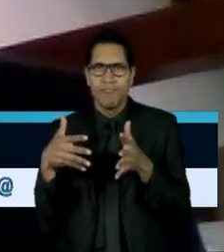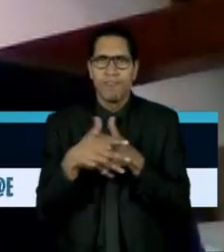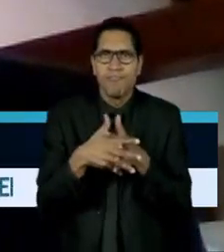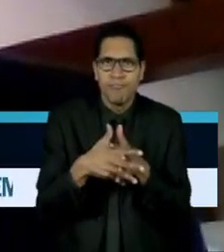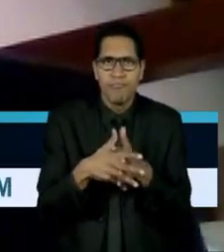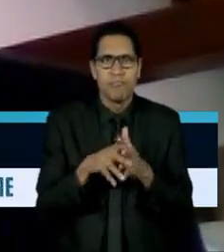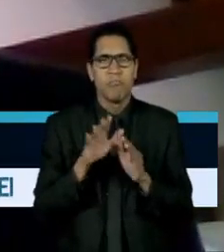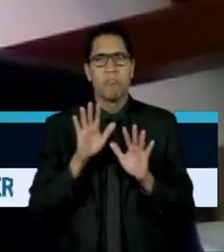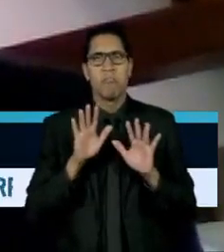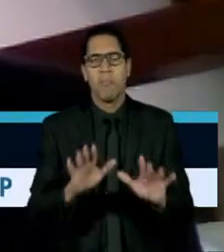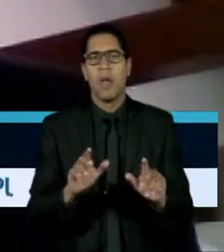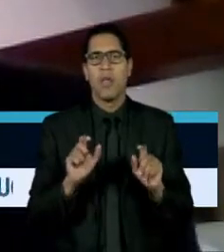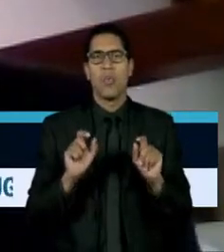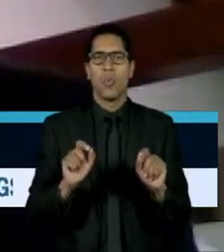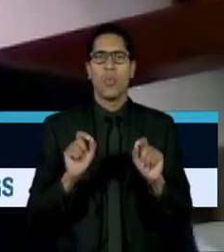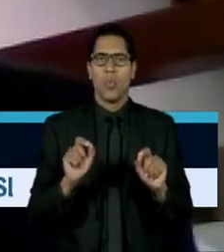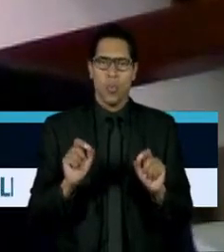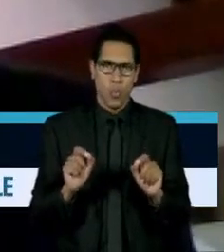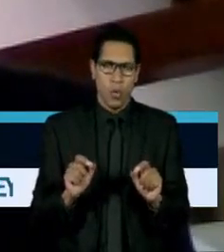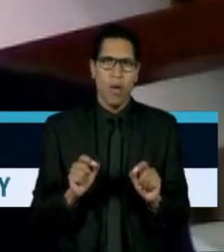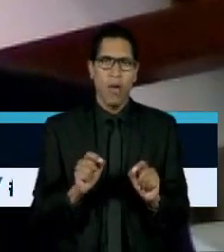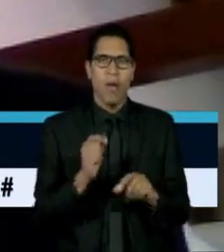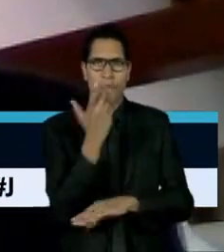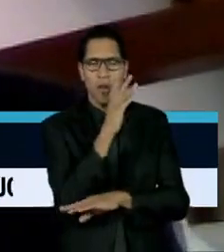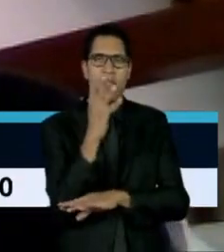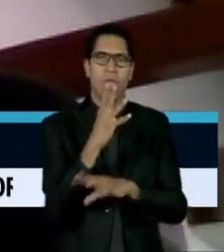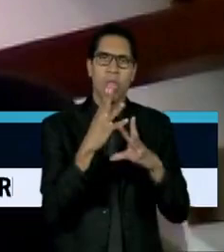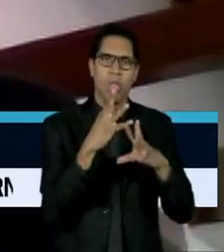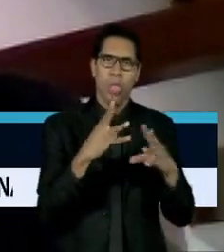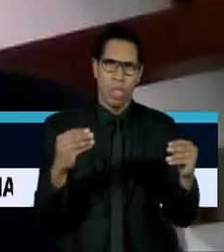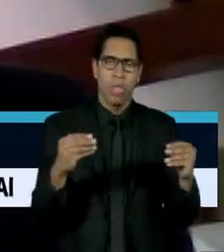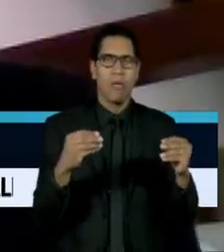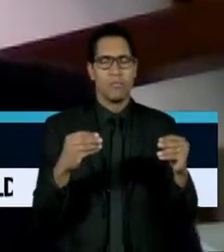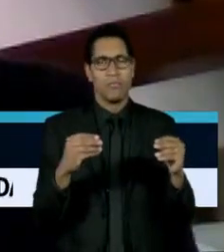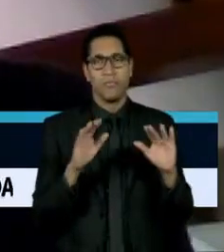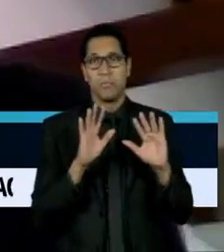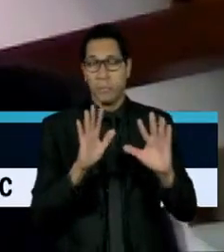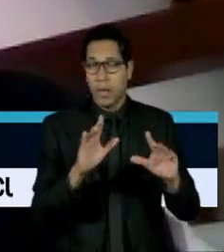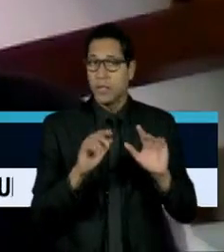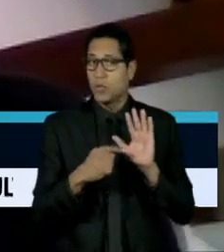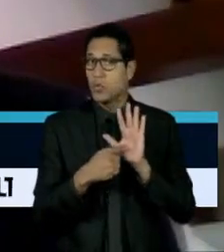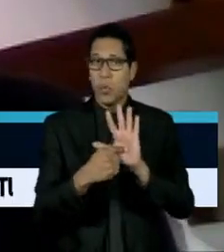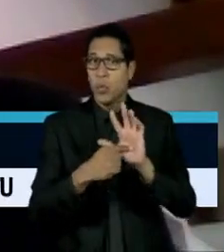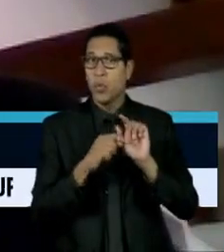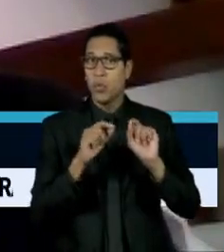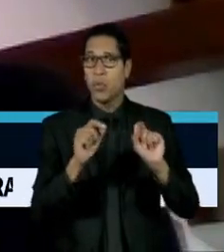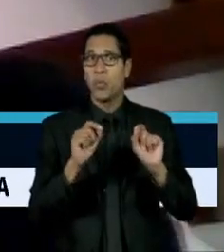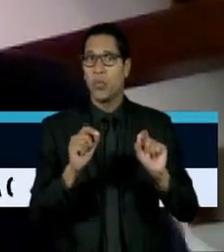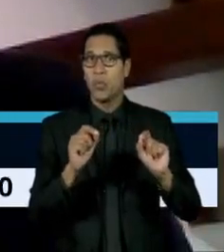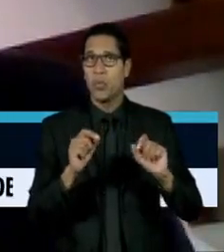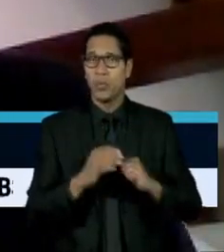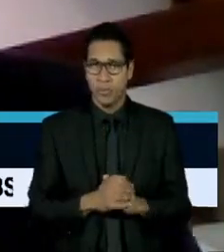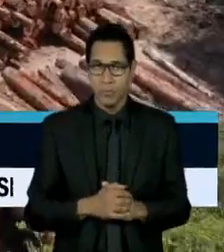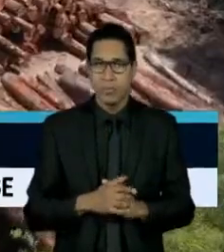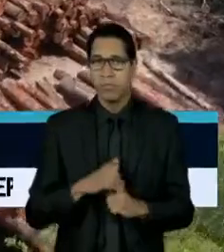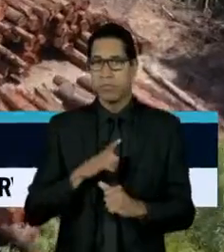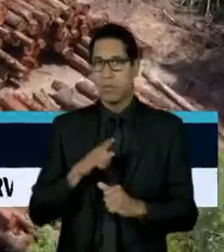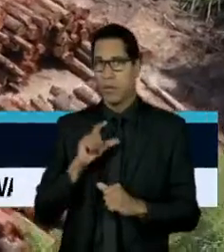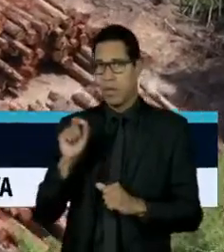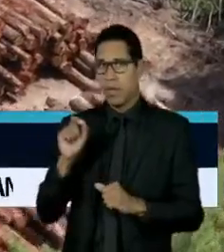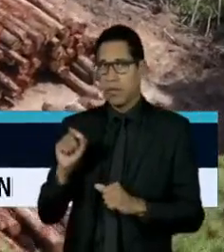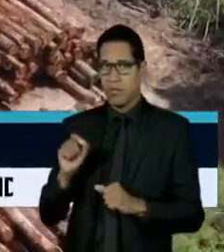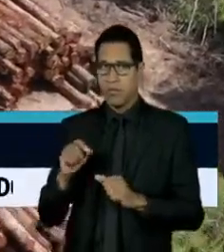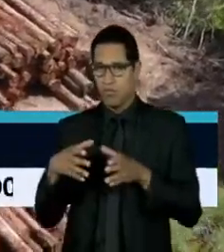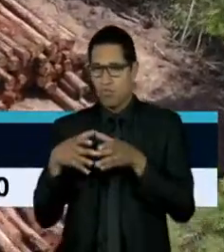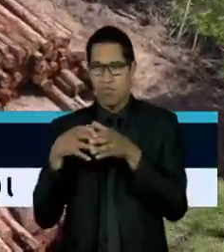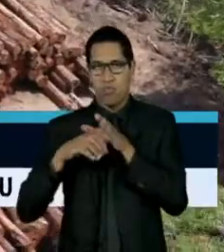apenas caracterizada pela perda da floresta. Ela também é caracterizada por ocupações